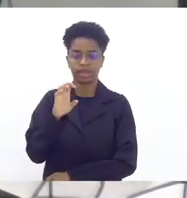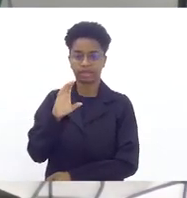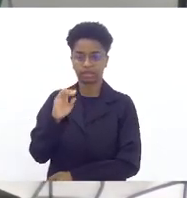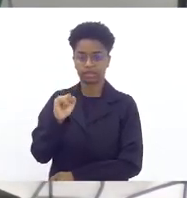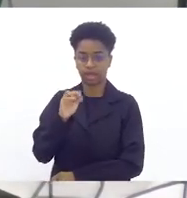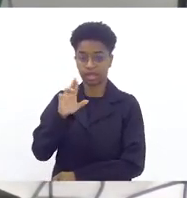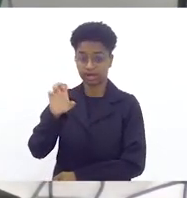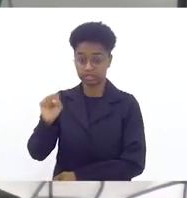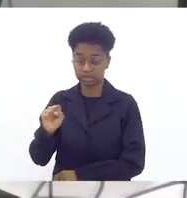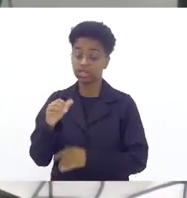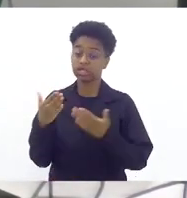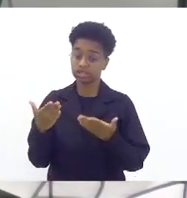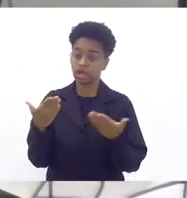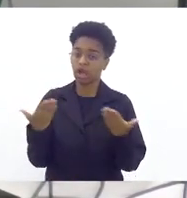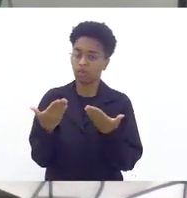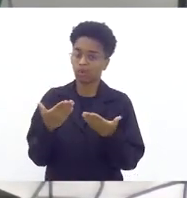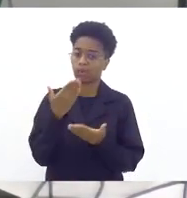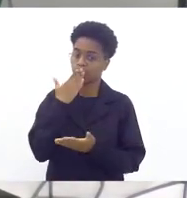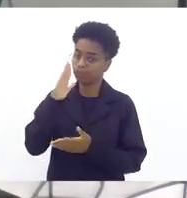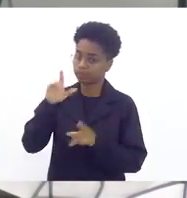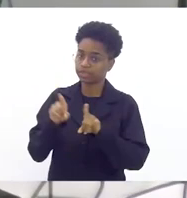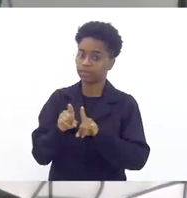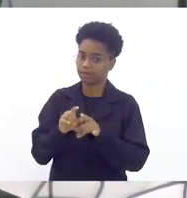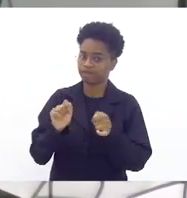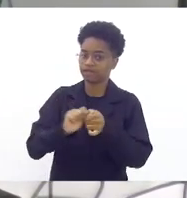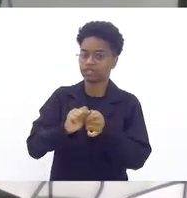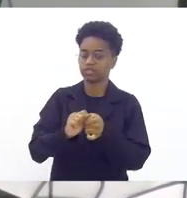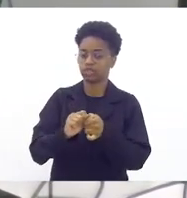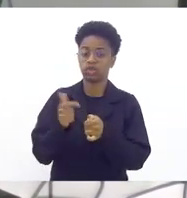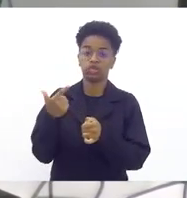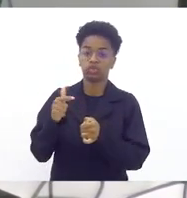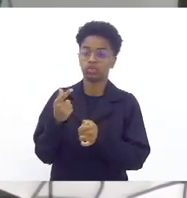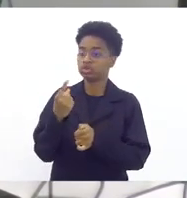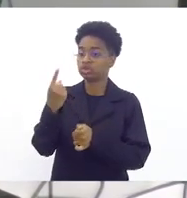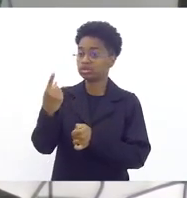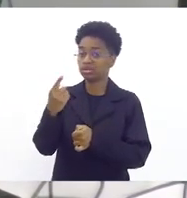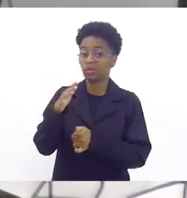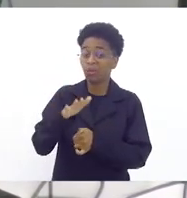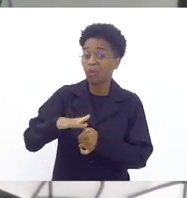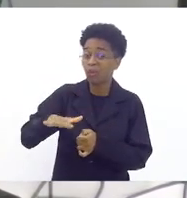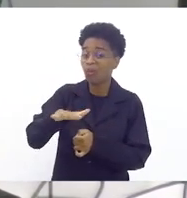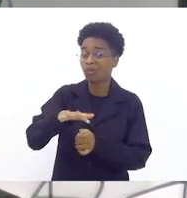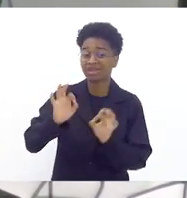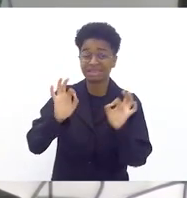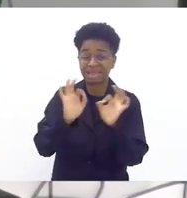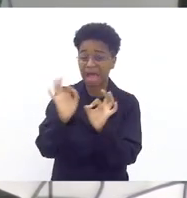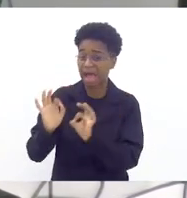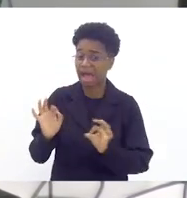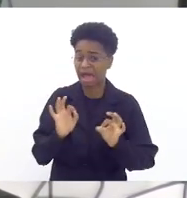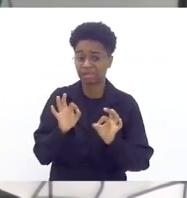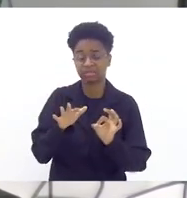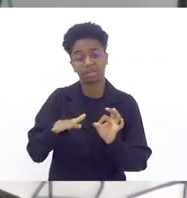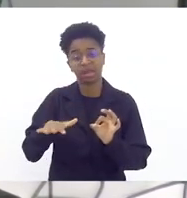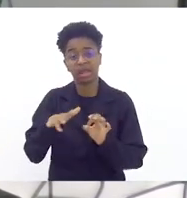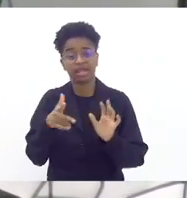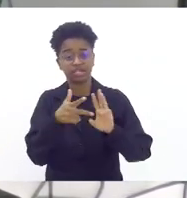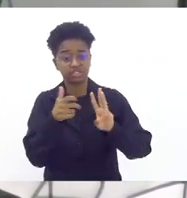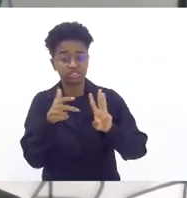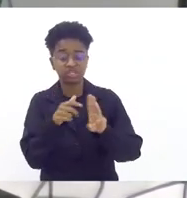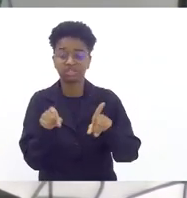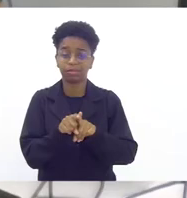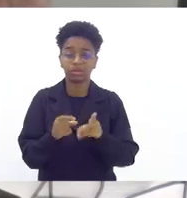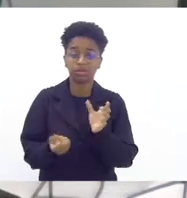agora prometeu e cumpriu. Não demarcou um hectare de terra indígena, não criou um hectare de parque